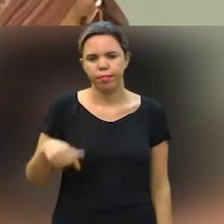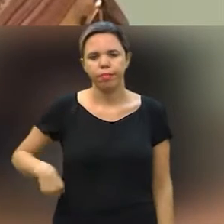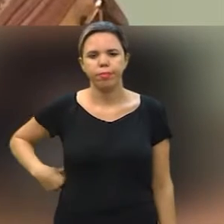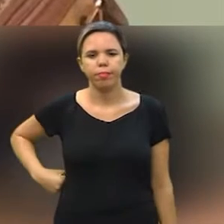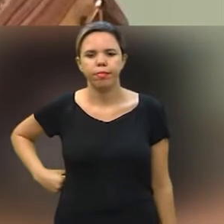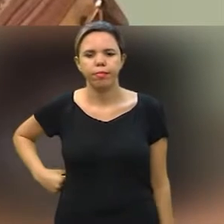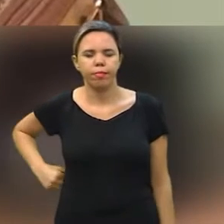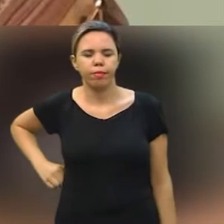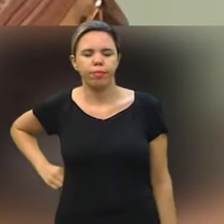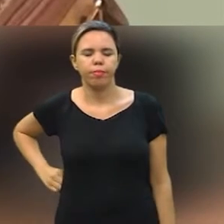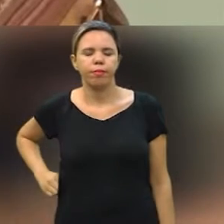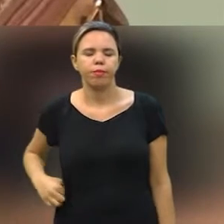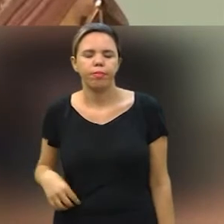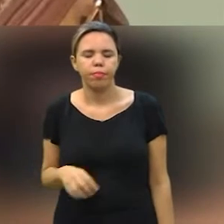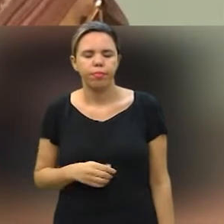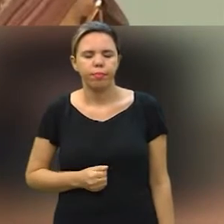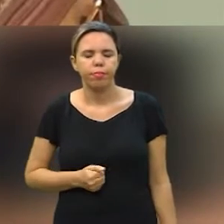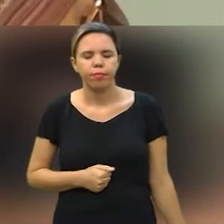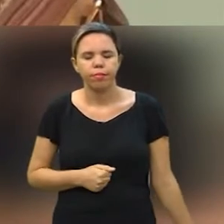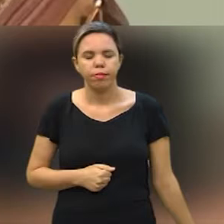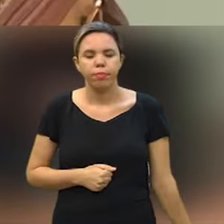32,7%.